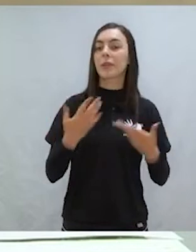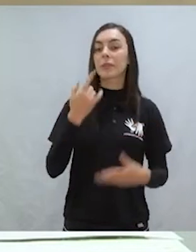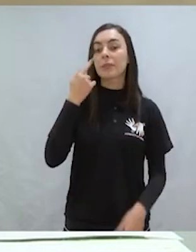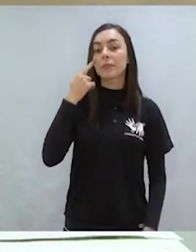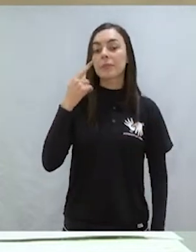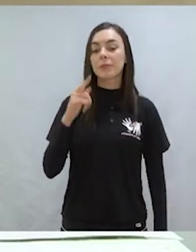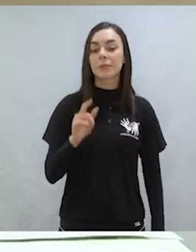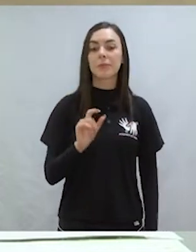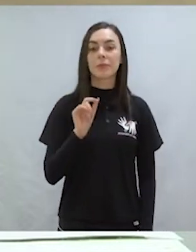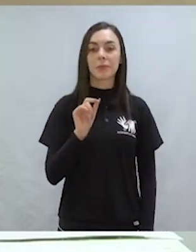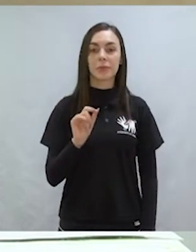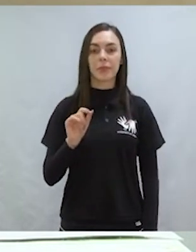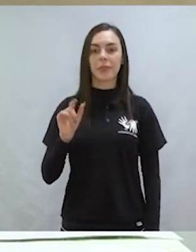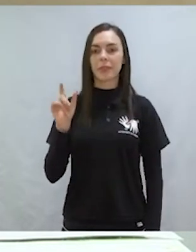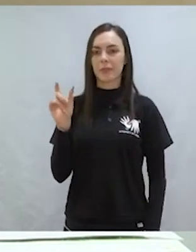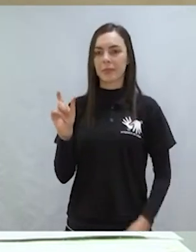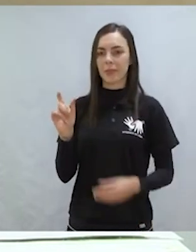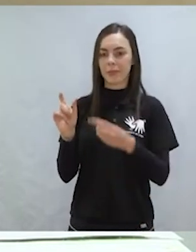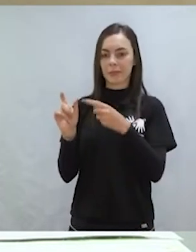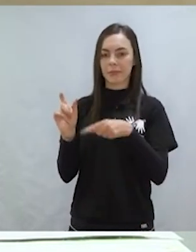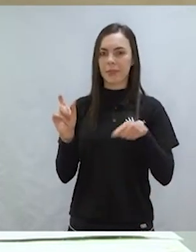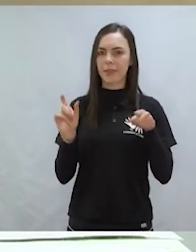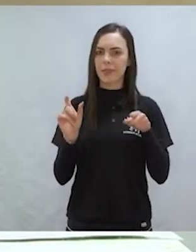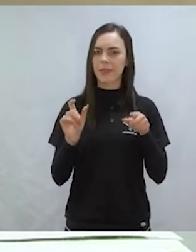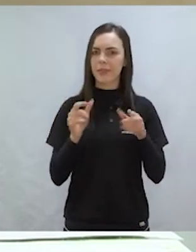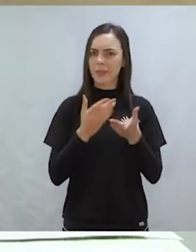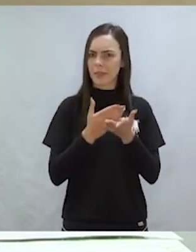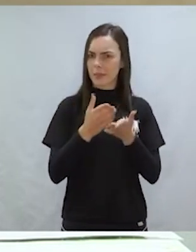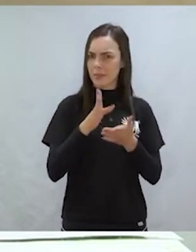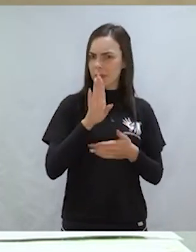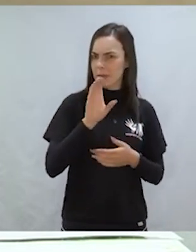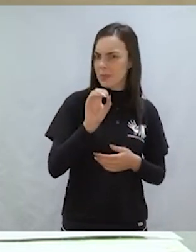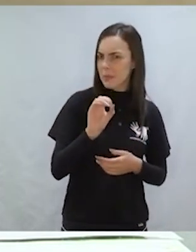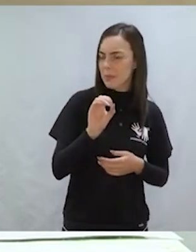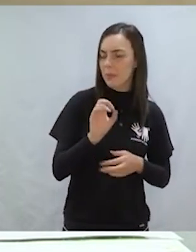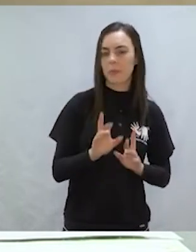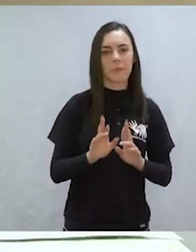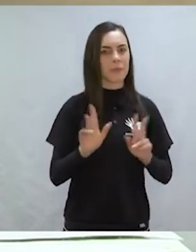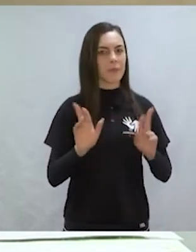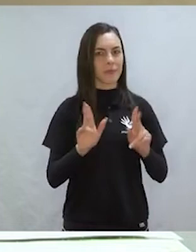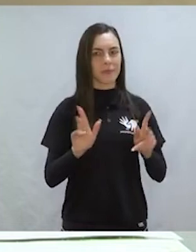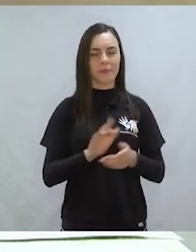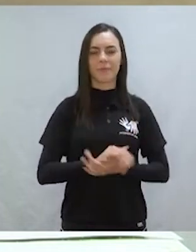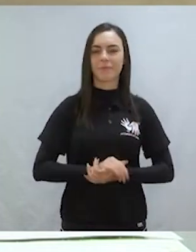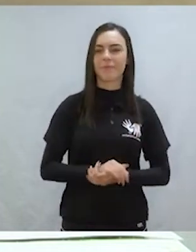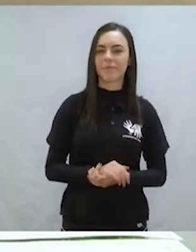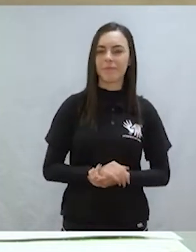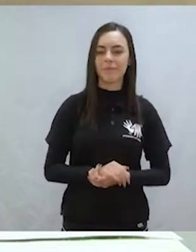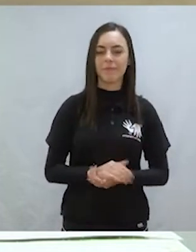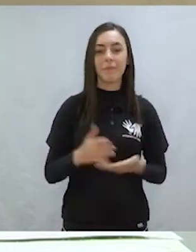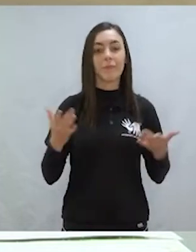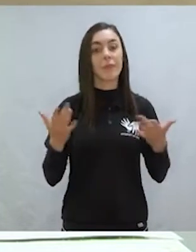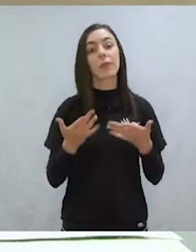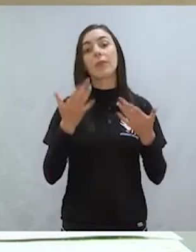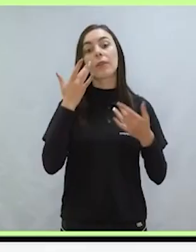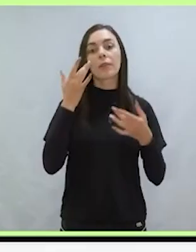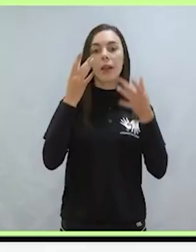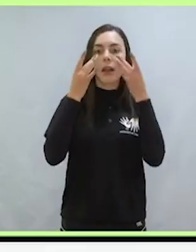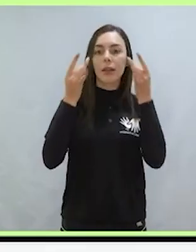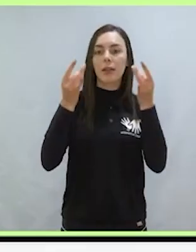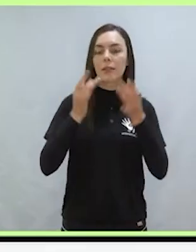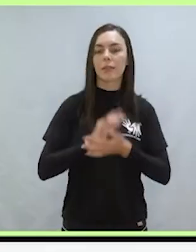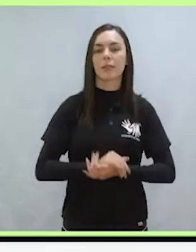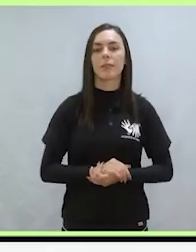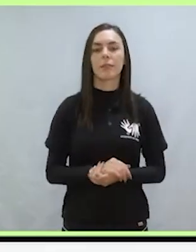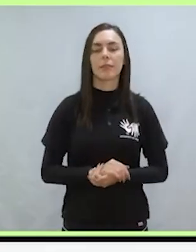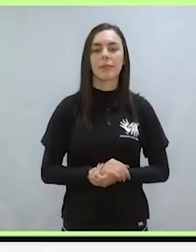cano é a palavra que sai da boneca, mas não começa com a letra, com a sílaba bo. Então vejam lá, presta atenção agora, junto